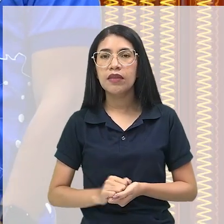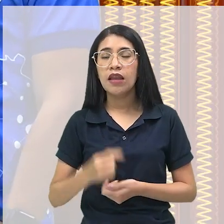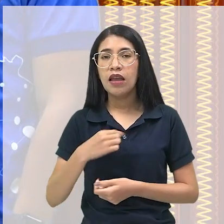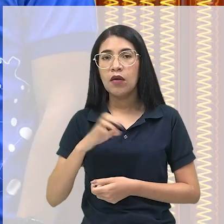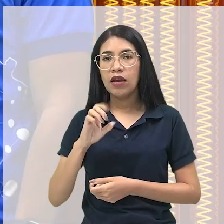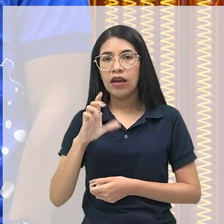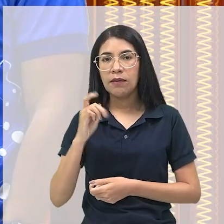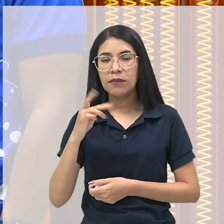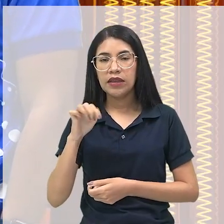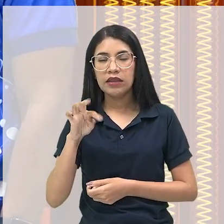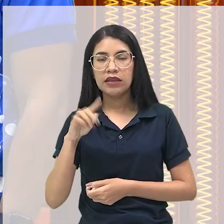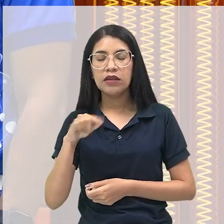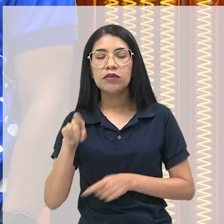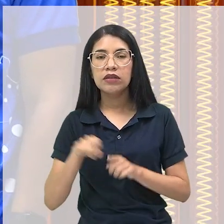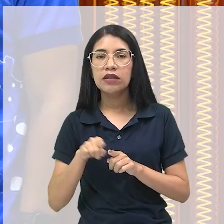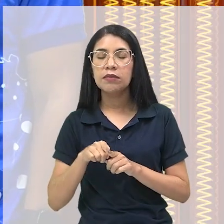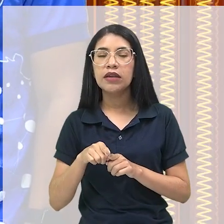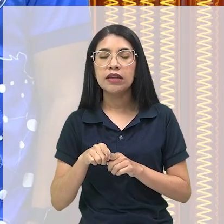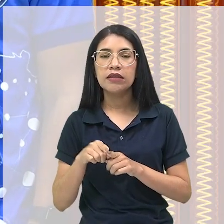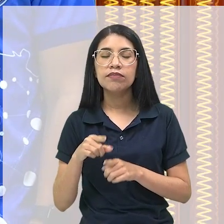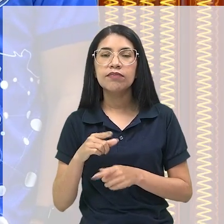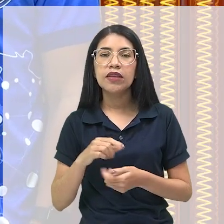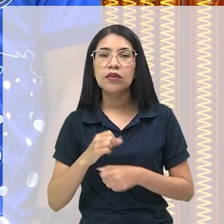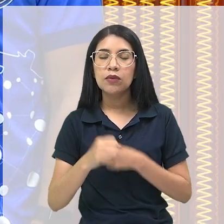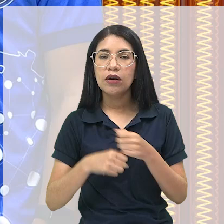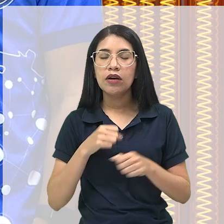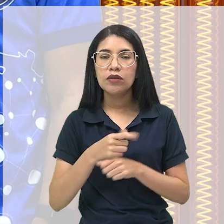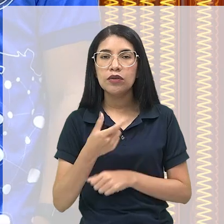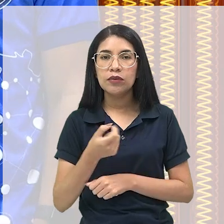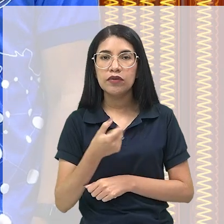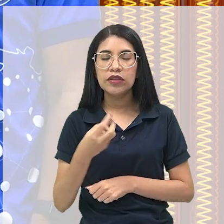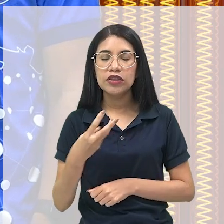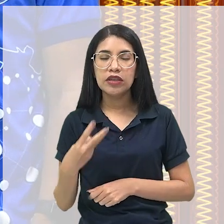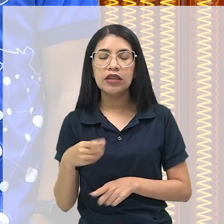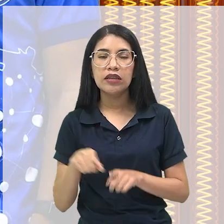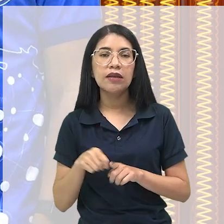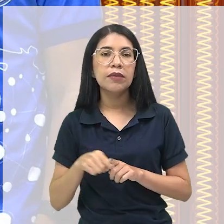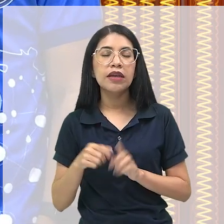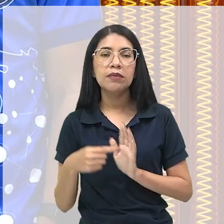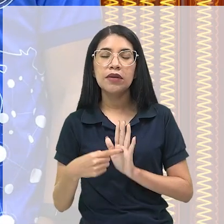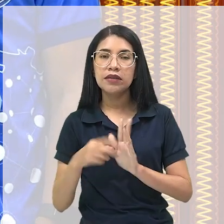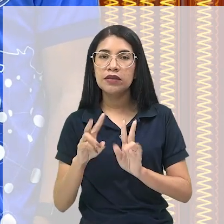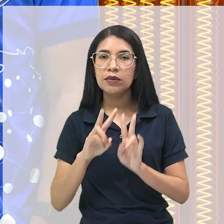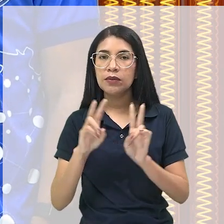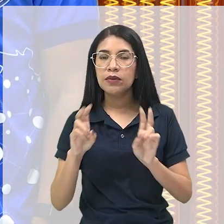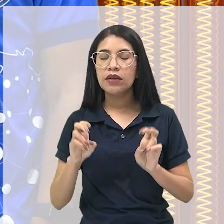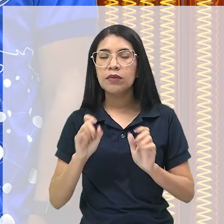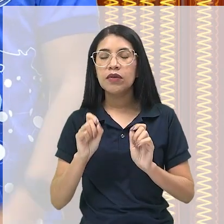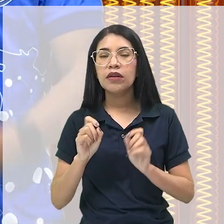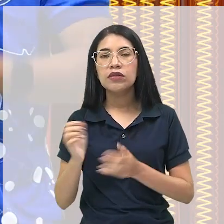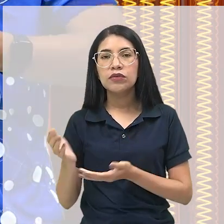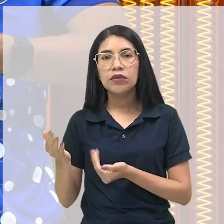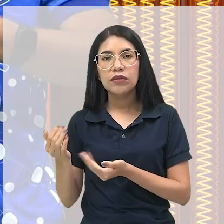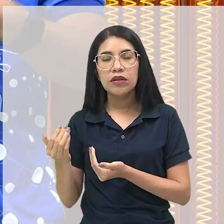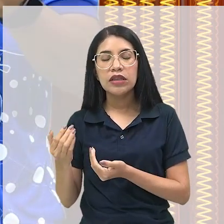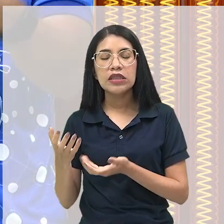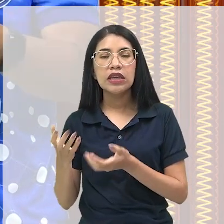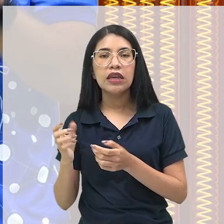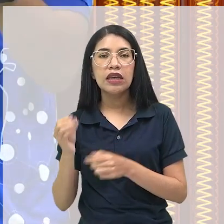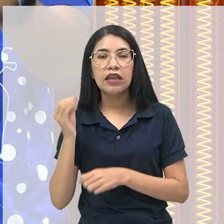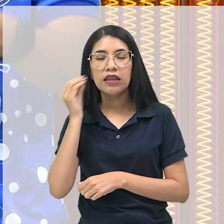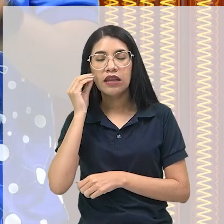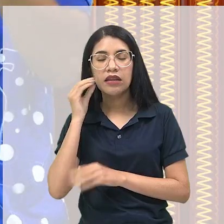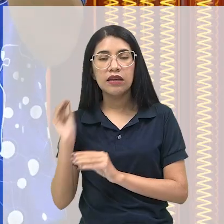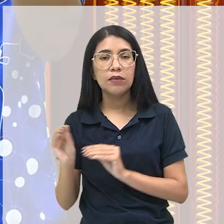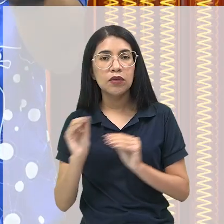que até foi indicado a Oscar de 2023. É um filme que trata também um adolescente, né, que quer